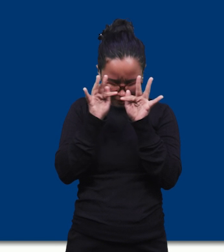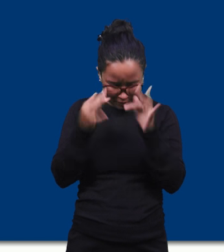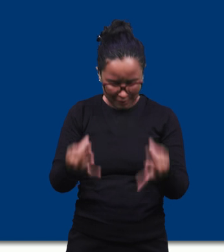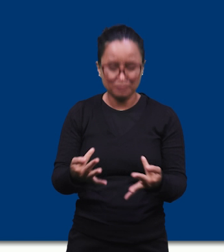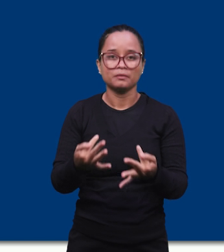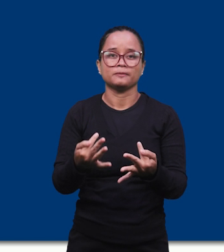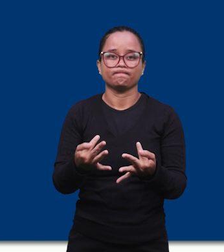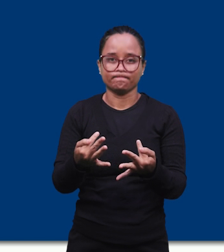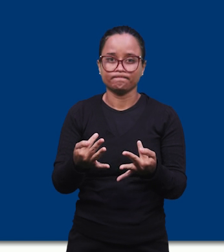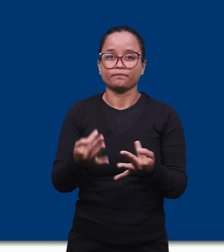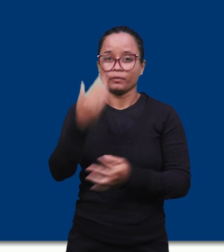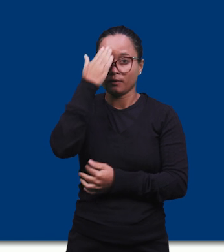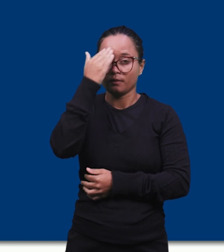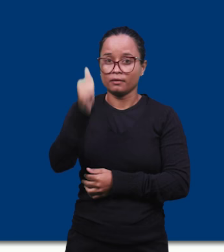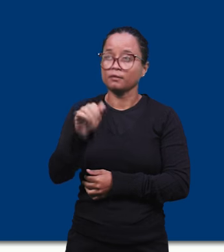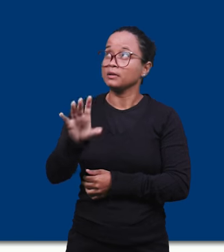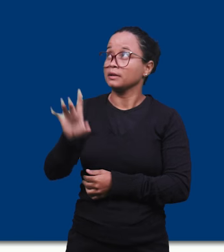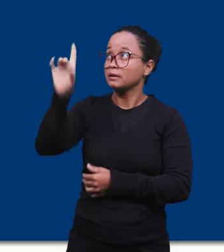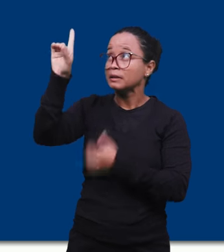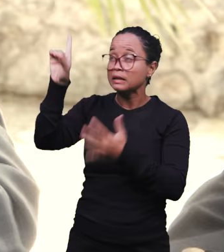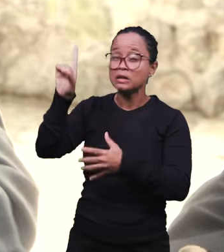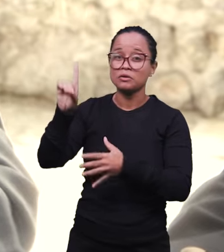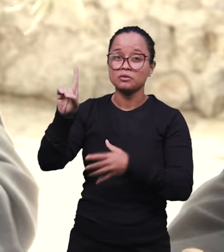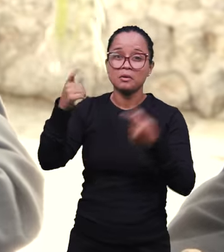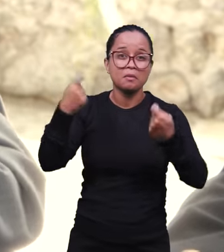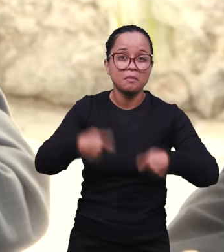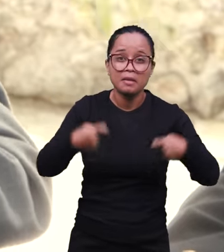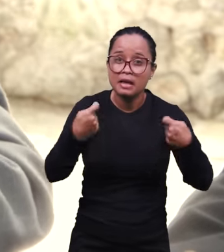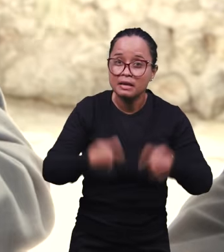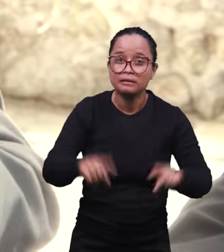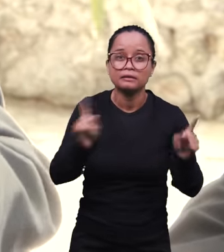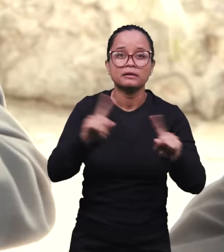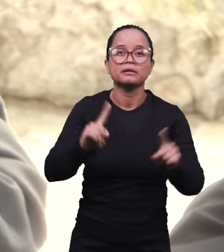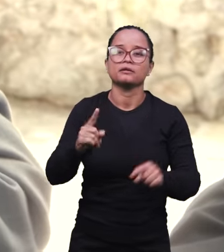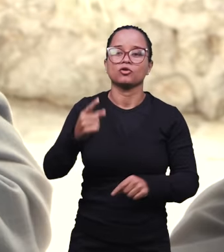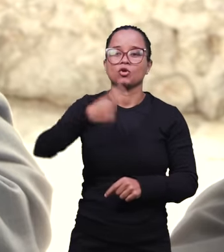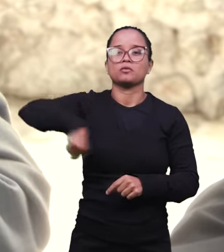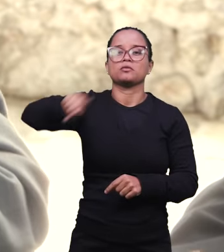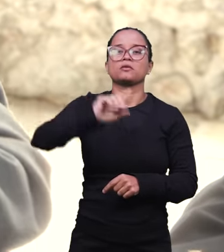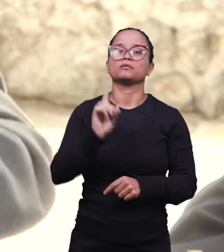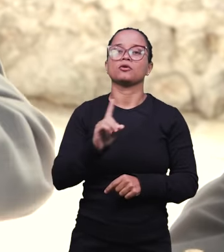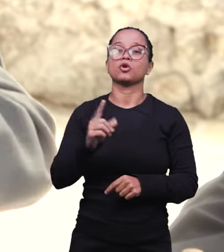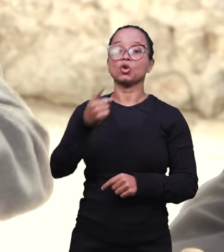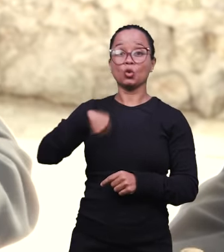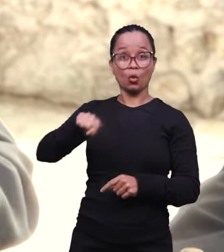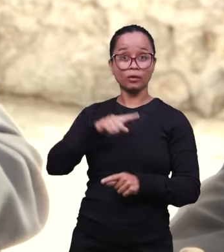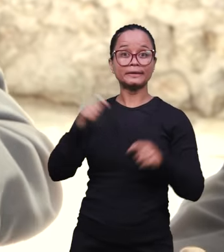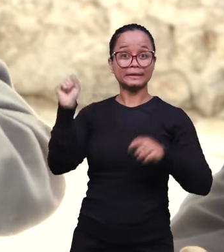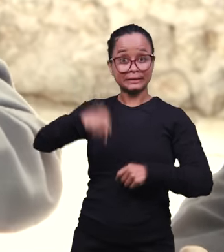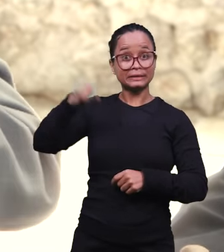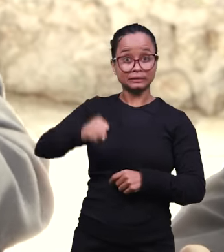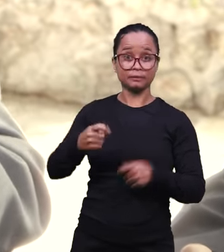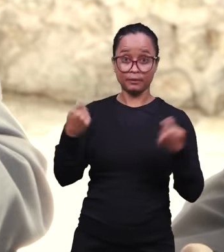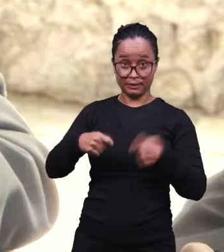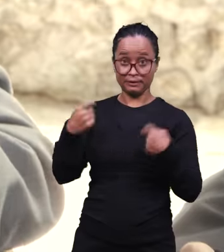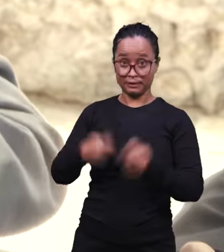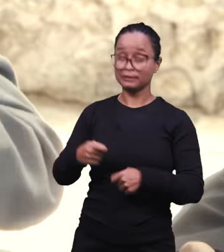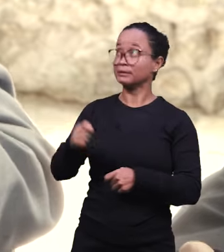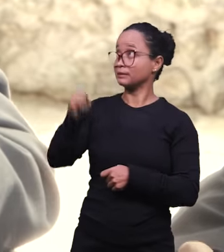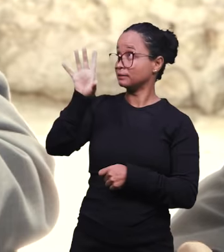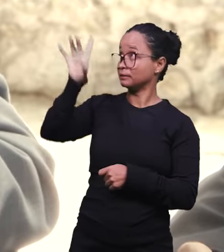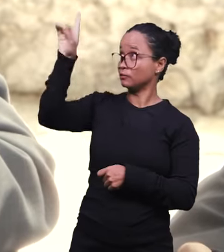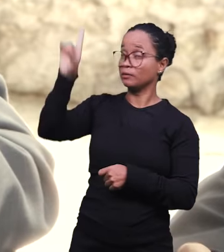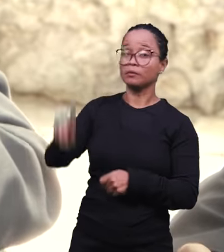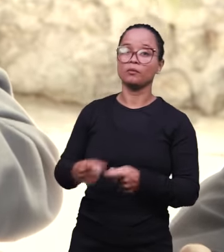de saber que Deus não está precisando de nós estamos precisando dele, e que a misericórdia, a riqueza,